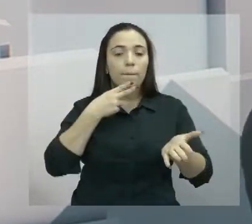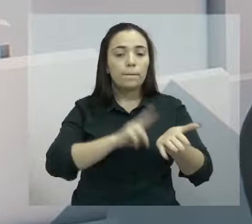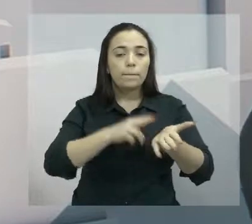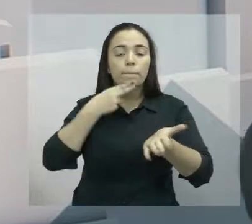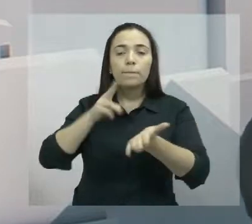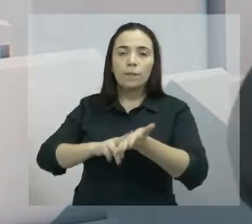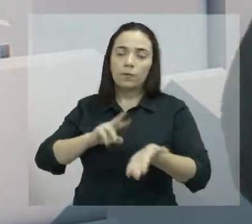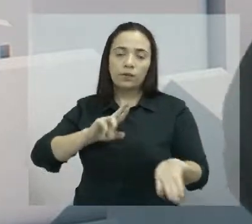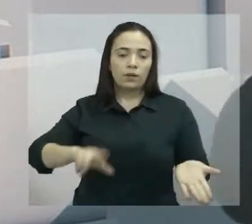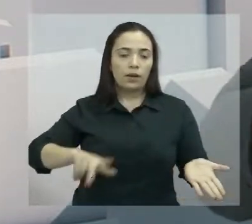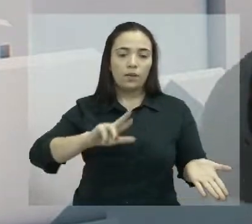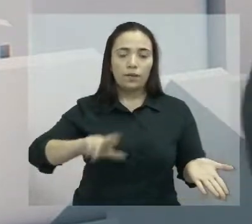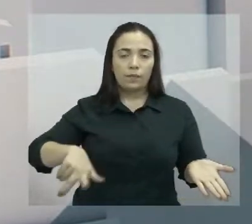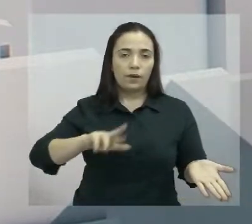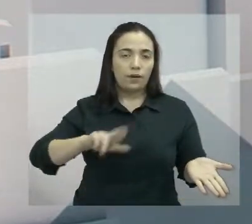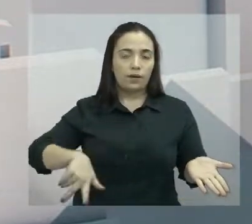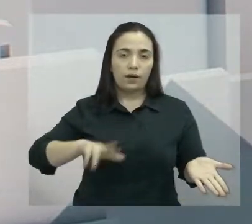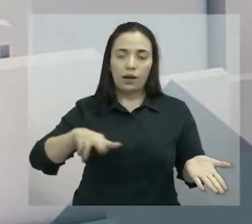e sim